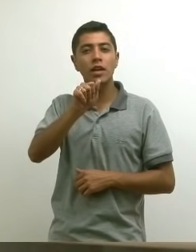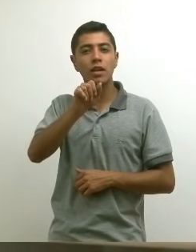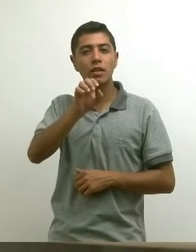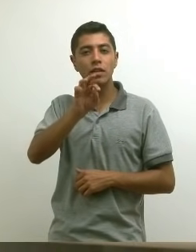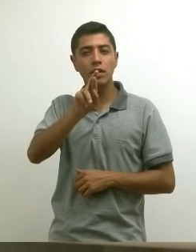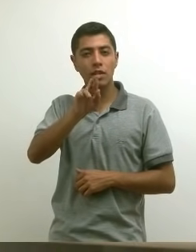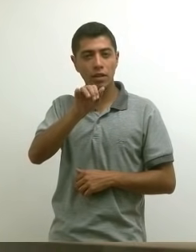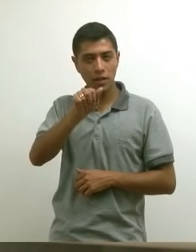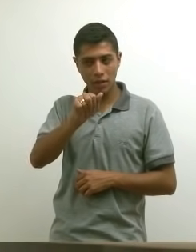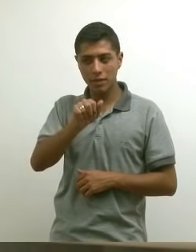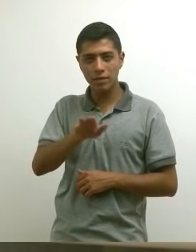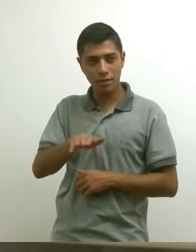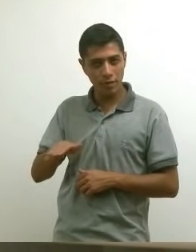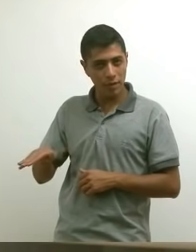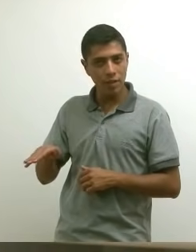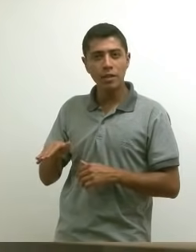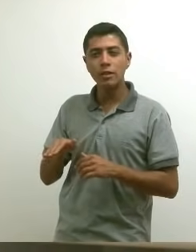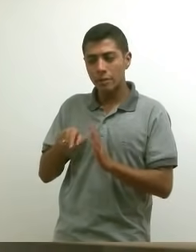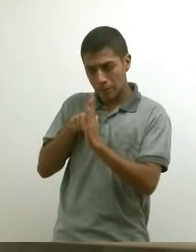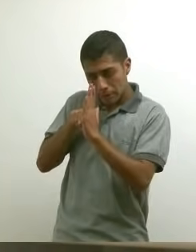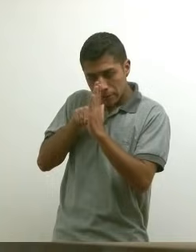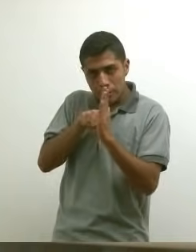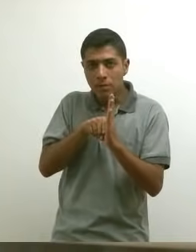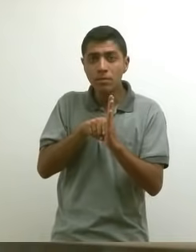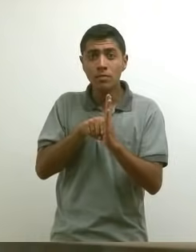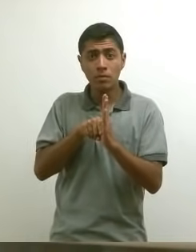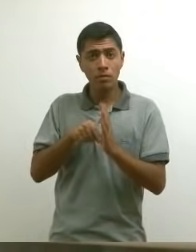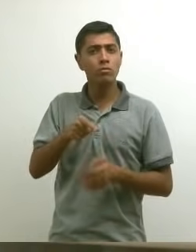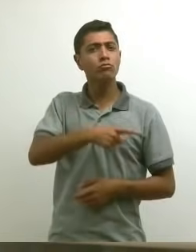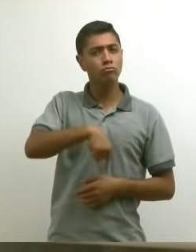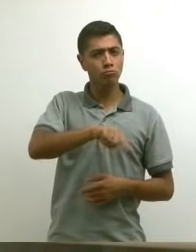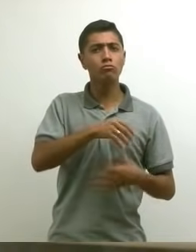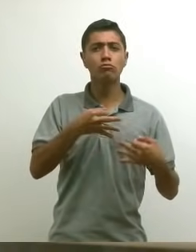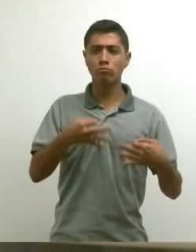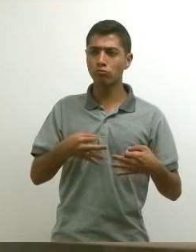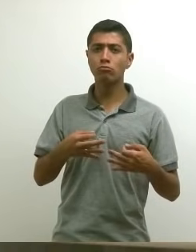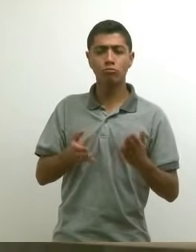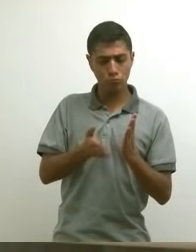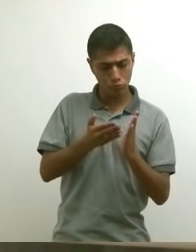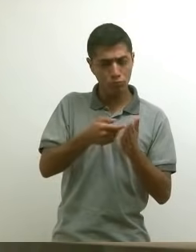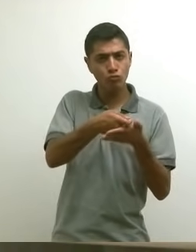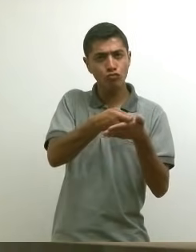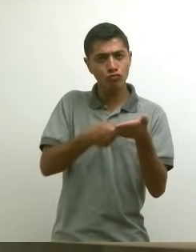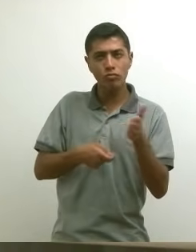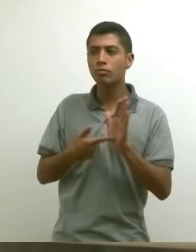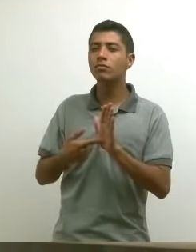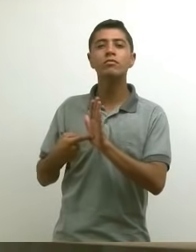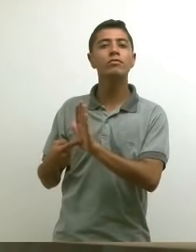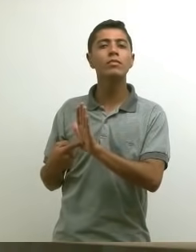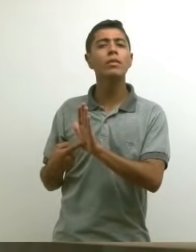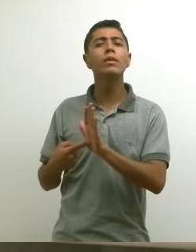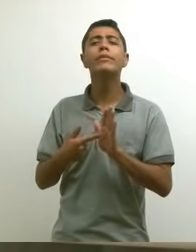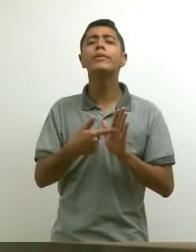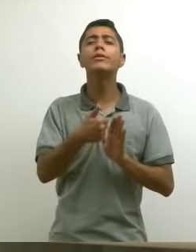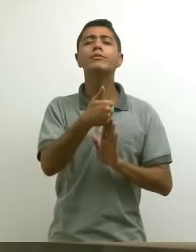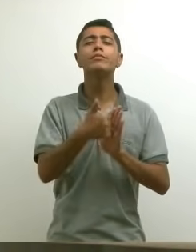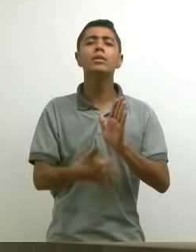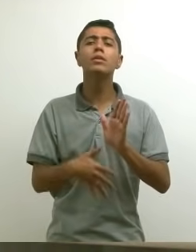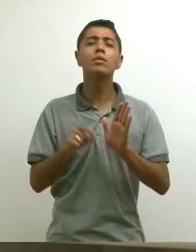que nada mais é do que uma uma revisão do olhar sobre sobre a saúde infantil